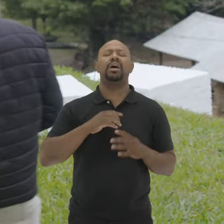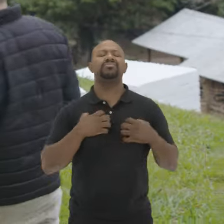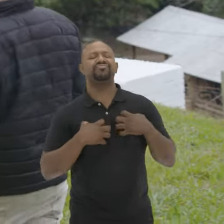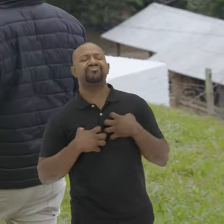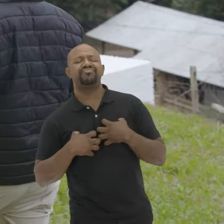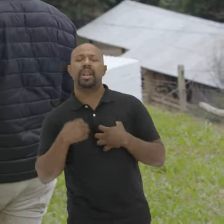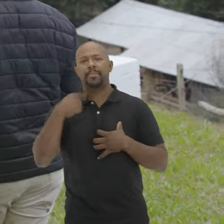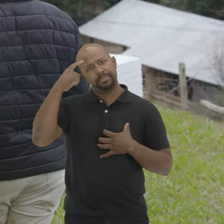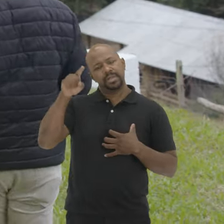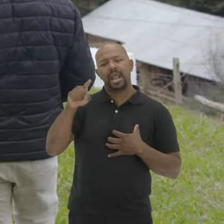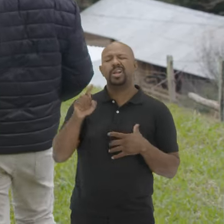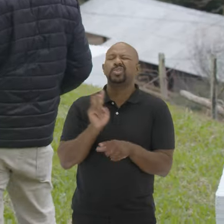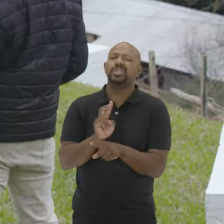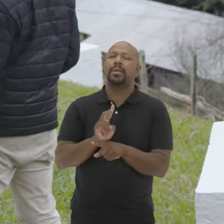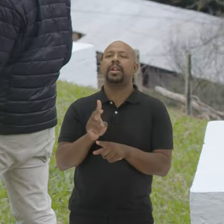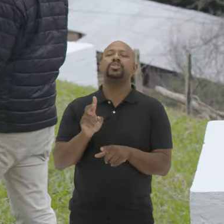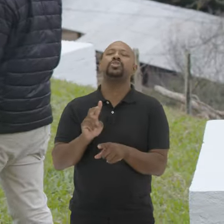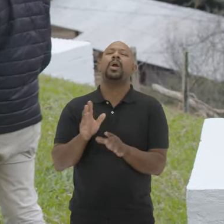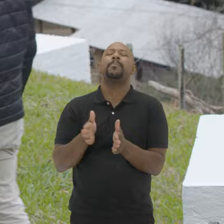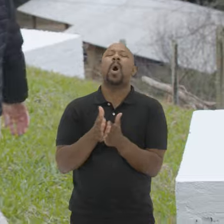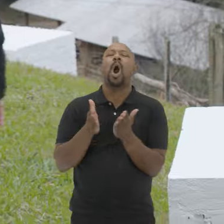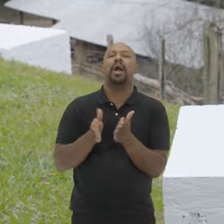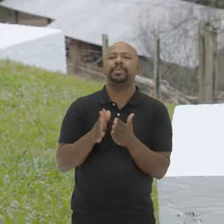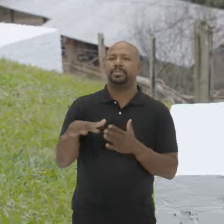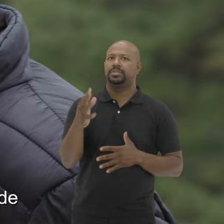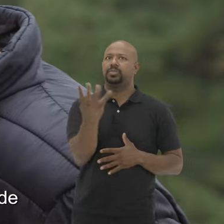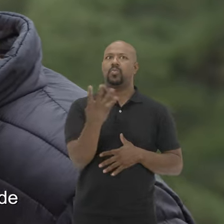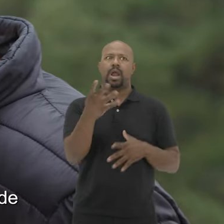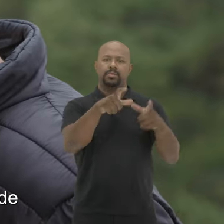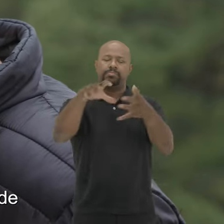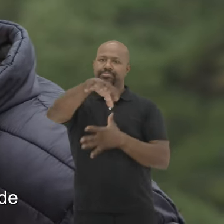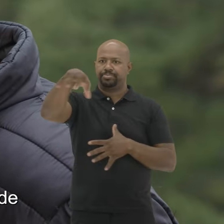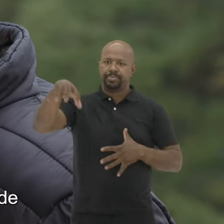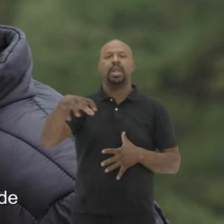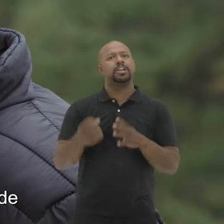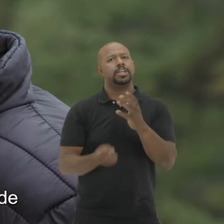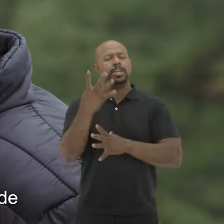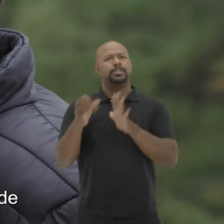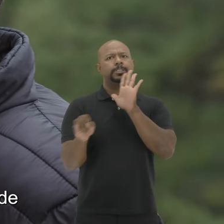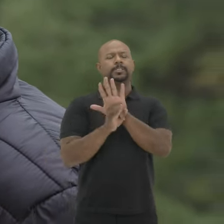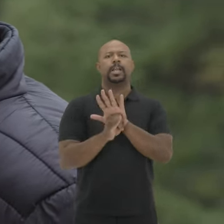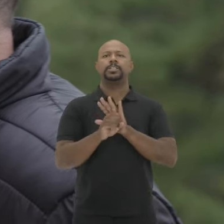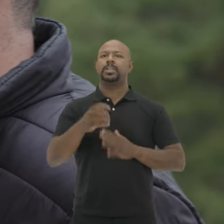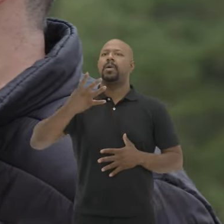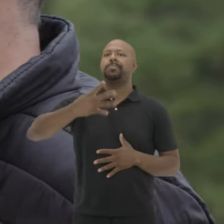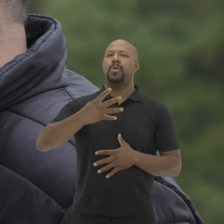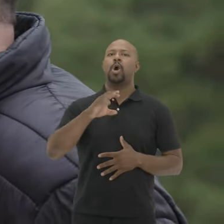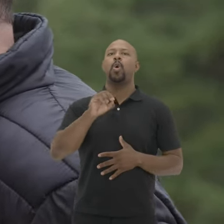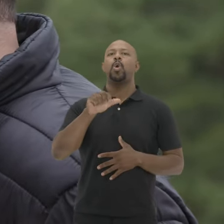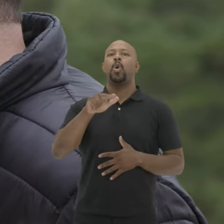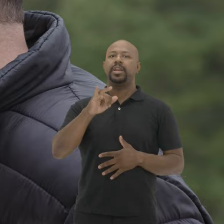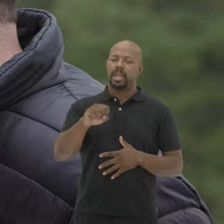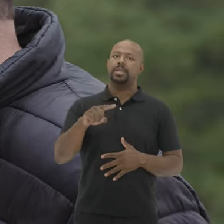na verdade, os primos pobres das quatro colônias, né? Na verdade, ele que cria essa identidade da quarta